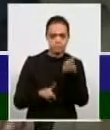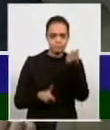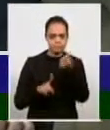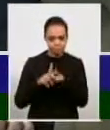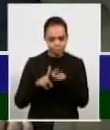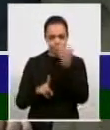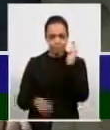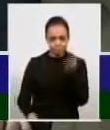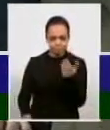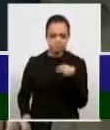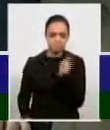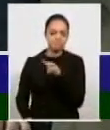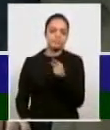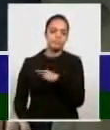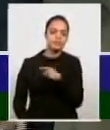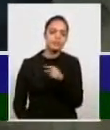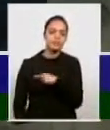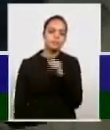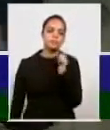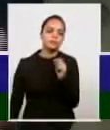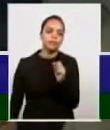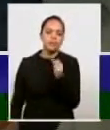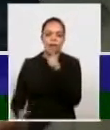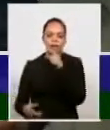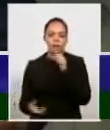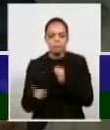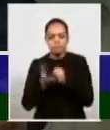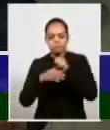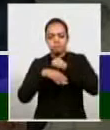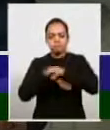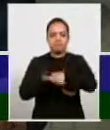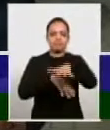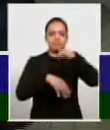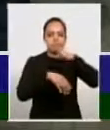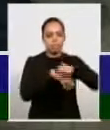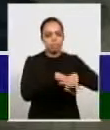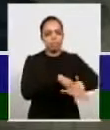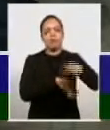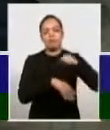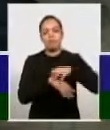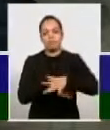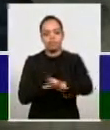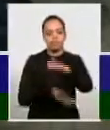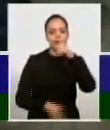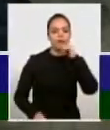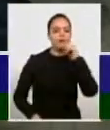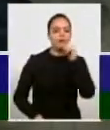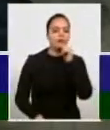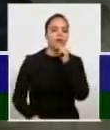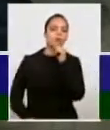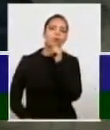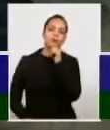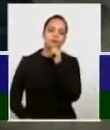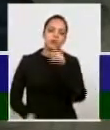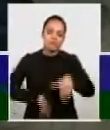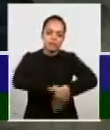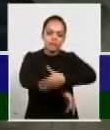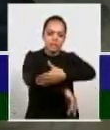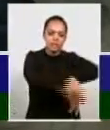há seis meses, nós estamos com um vazamento de água ali na